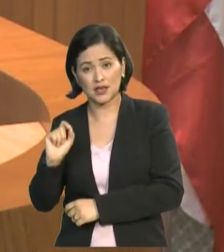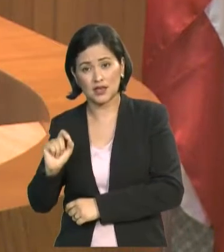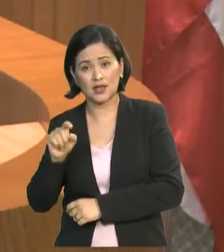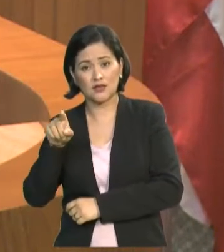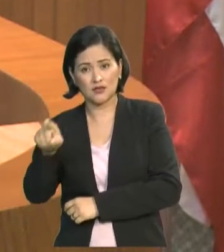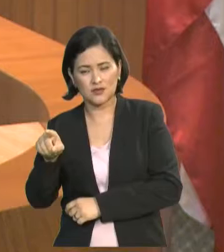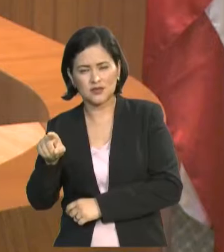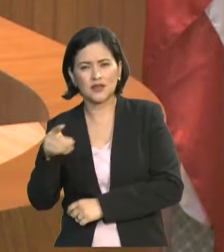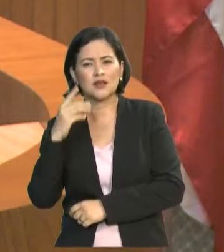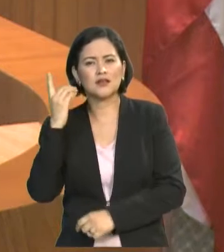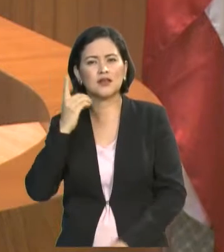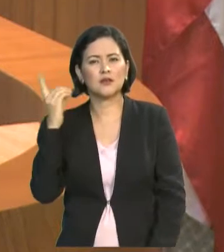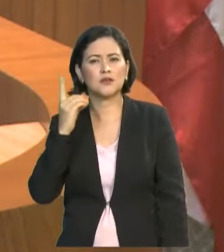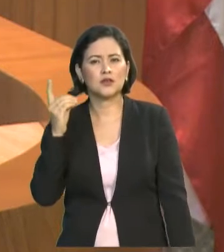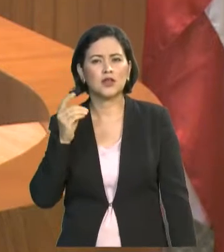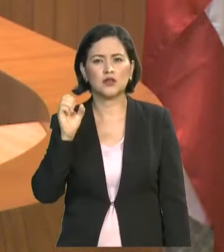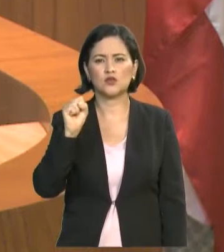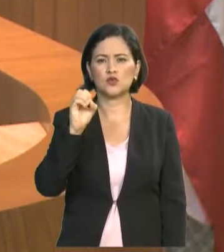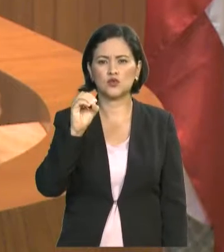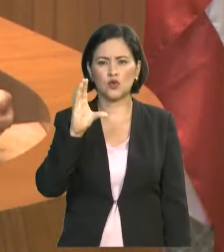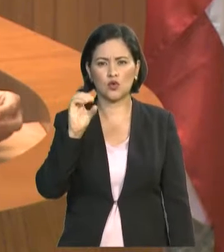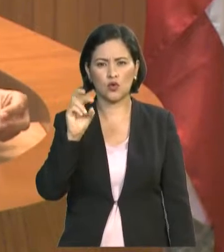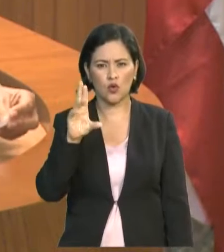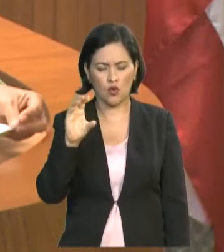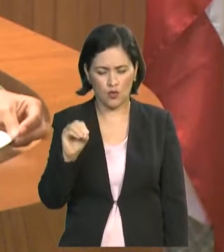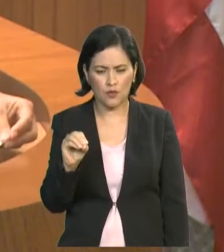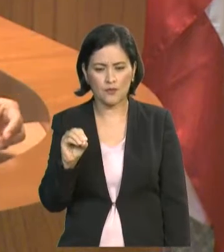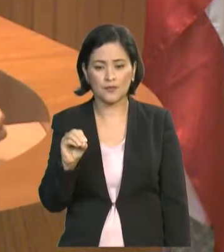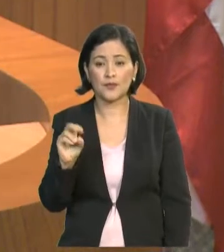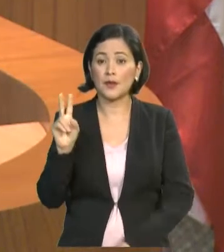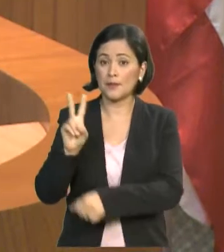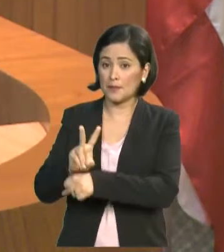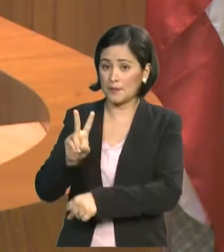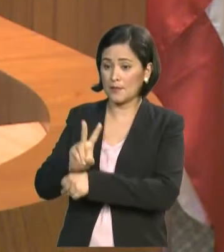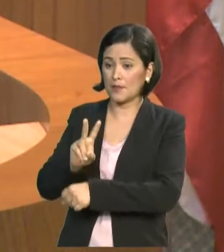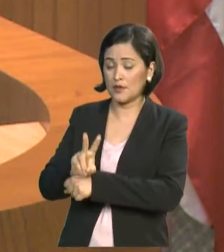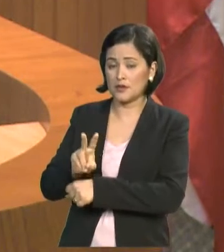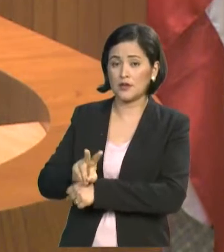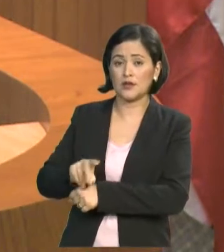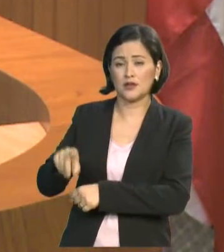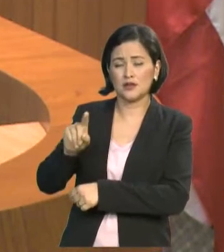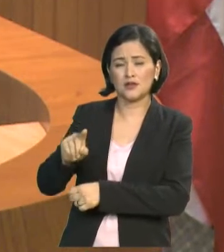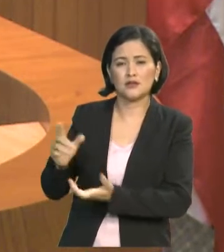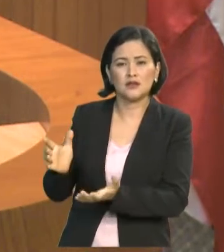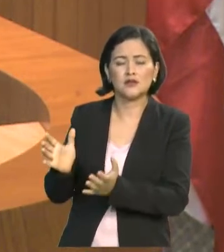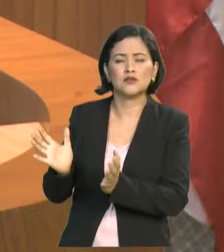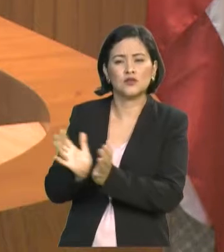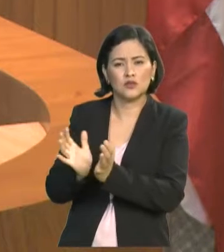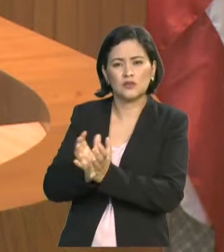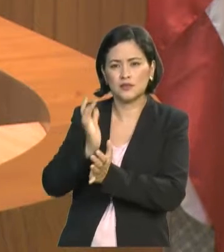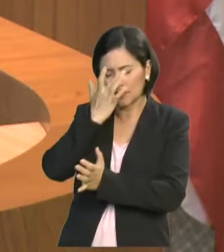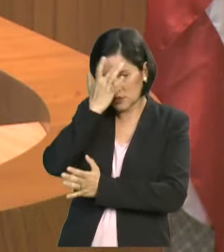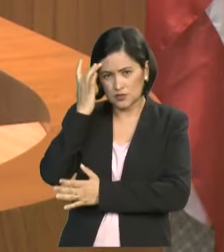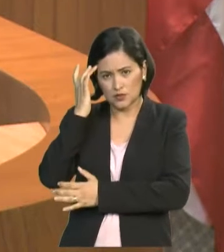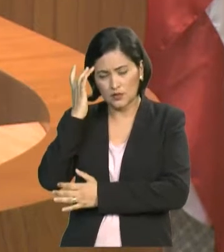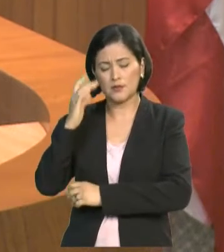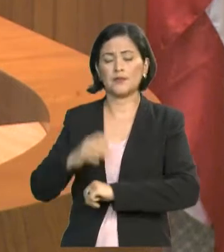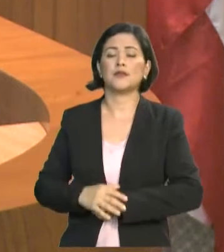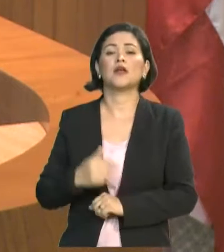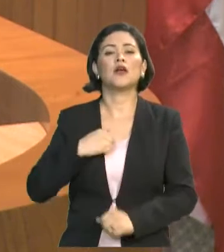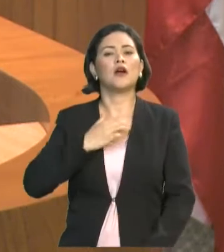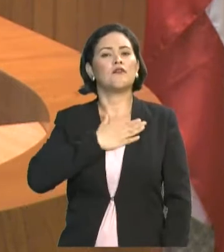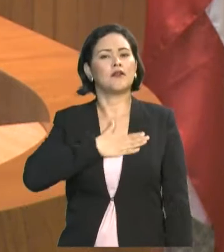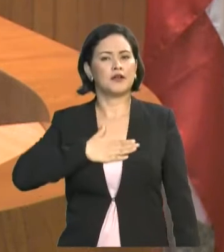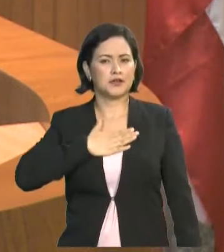juntas a essa comunidade, porque fiquei muito impactada e feliz. Eu não poderia deixar de ressaltar aqui a